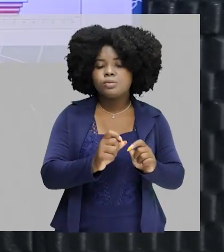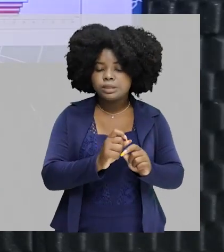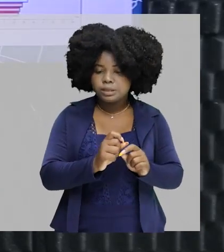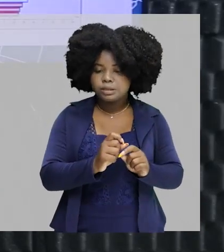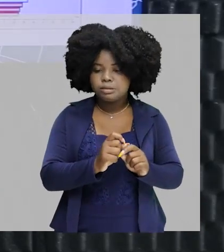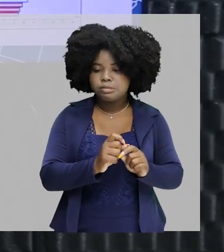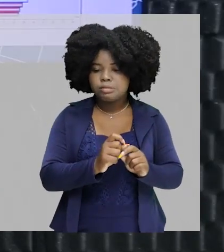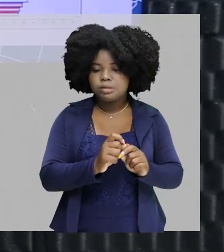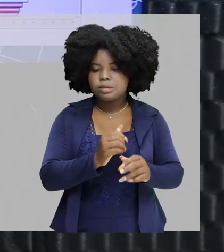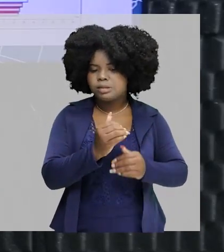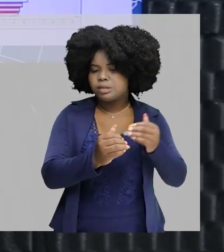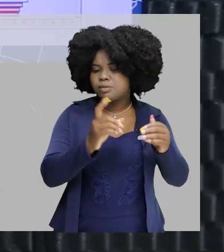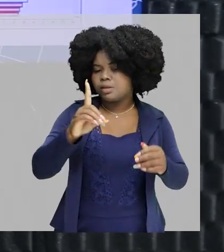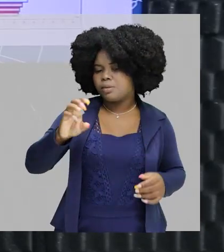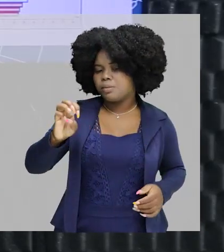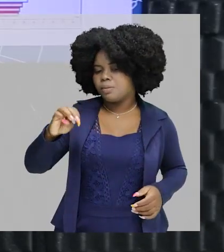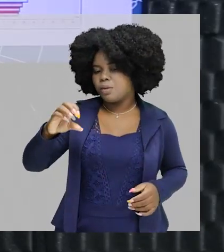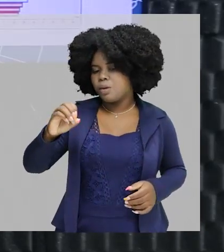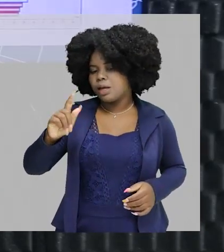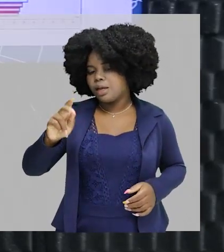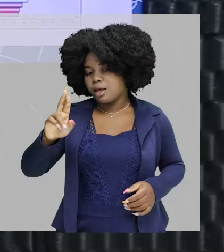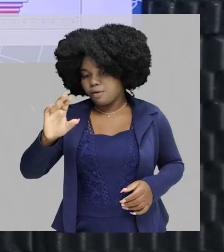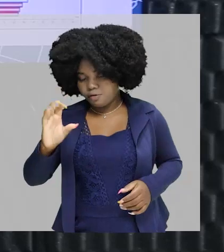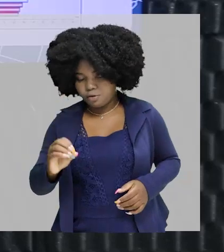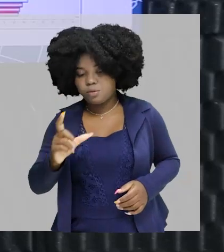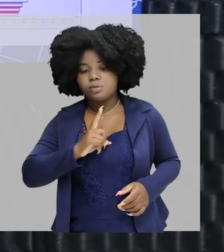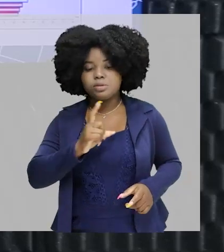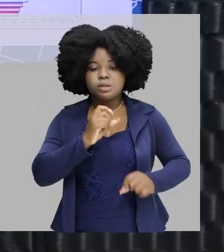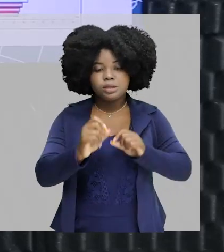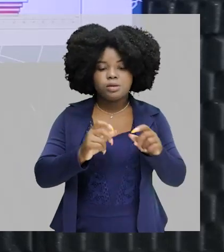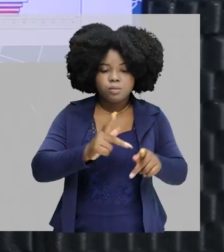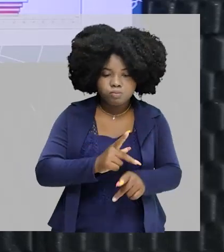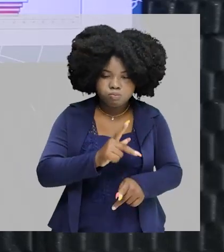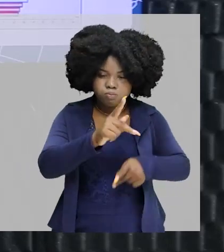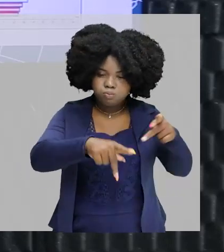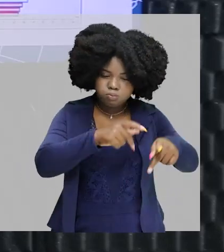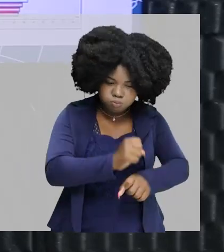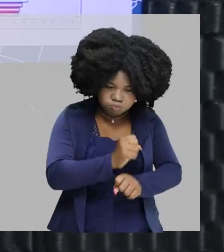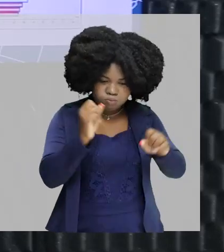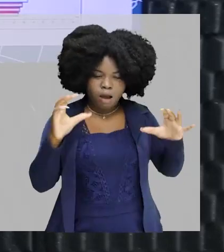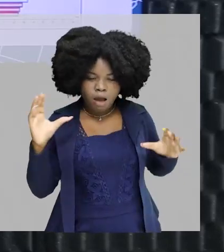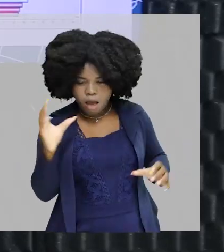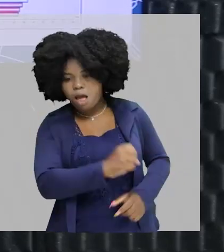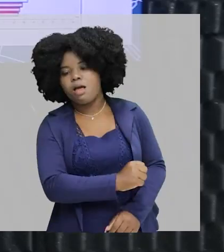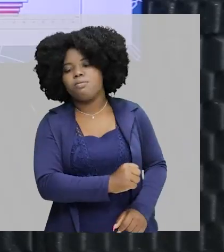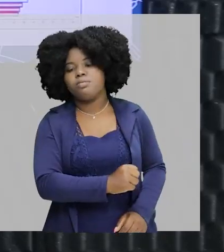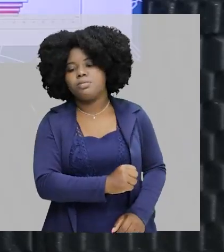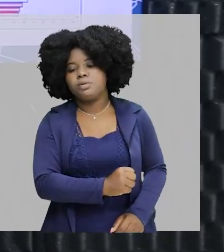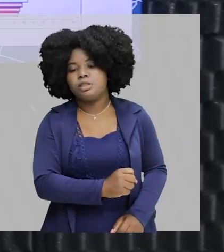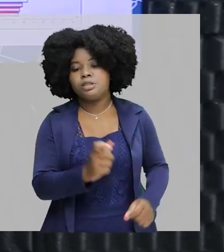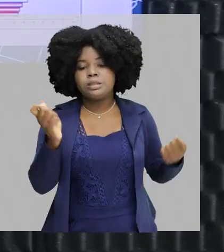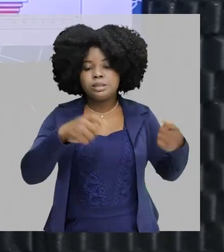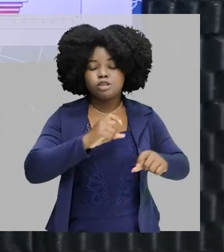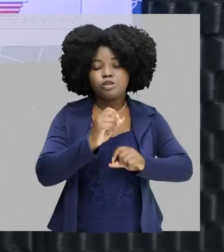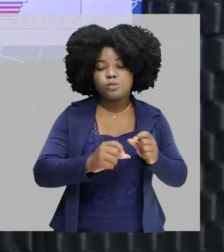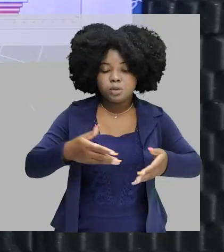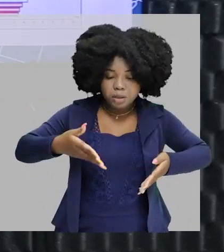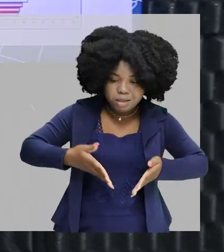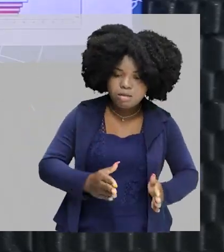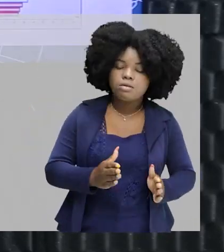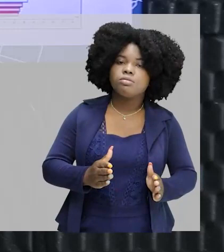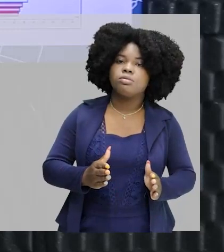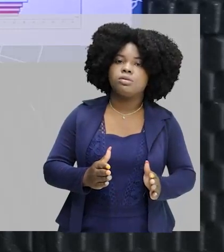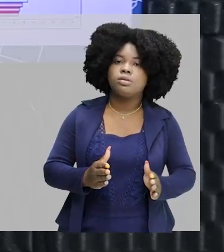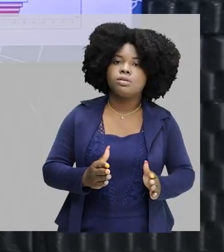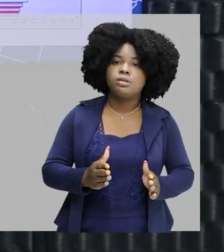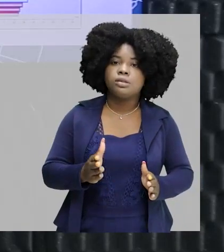demográfica, Marcos? É quando tu tem um crescimento expressivo da população. Isso só vai ser possível com altas taxas de